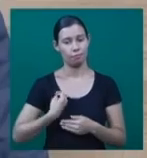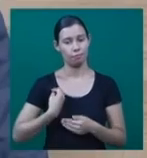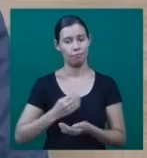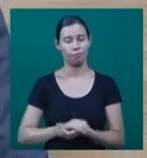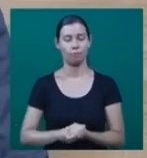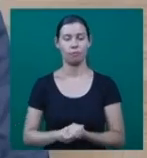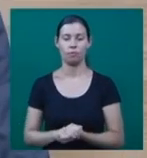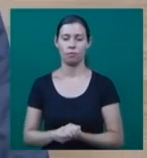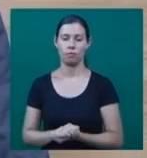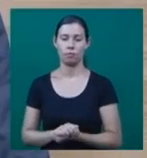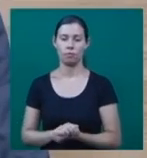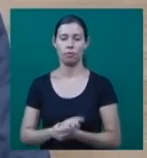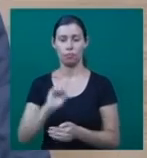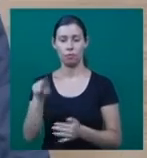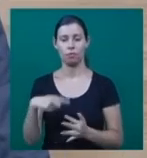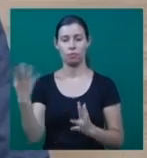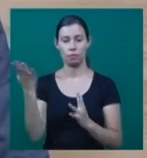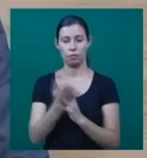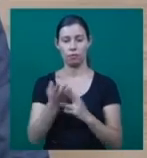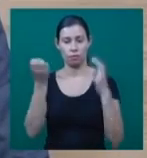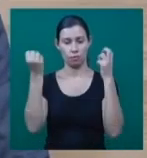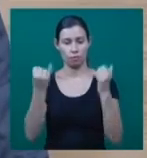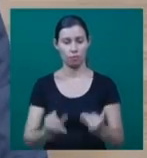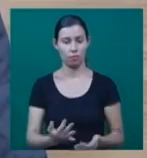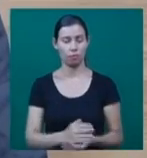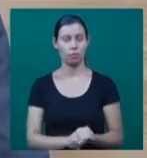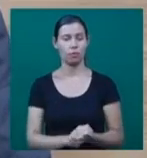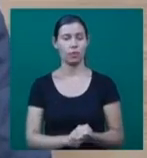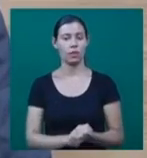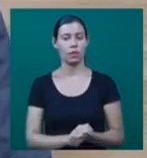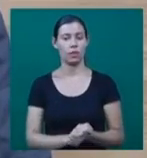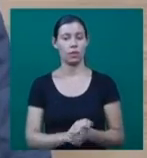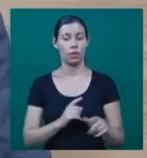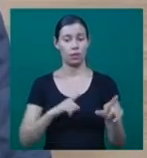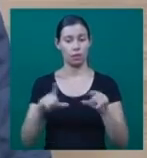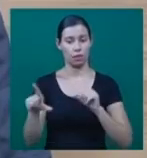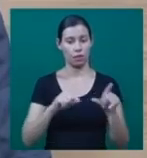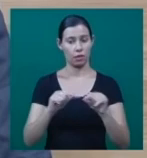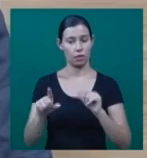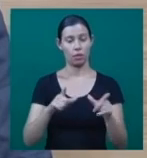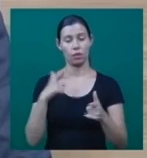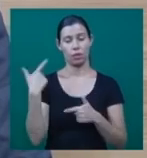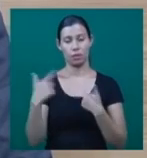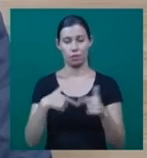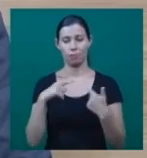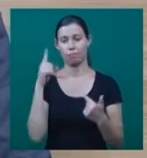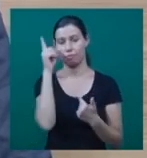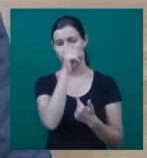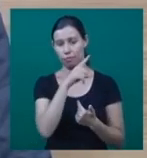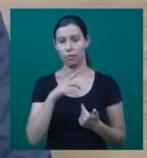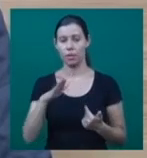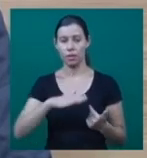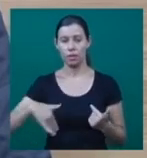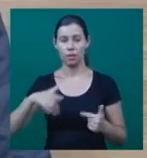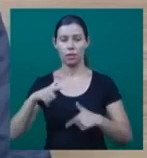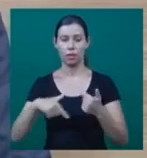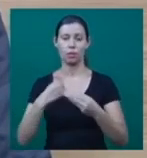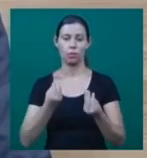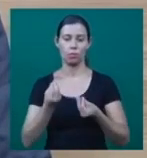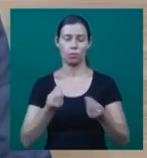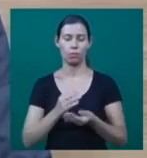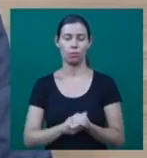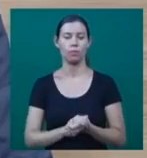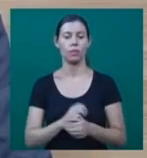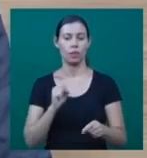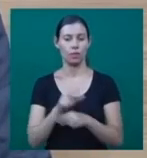Muito obrigado. E depois do intervalo, aqui no TV Notícias, a difícil escolha do futuro profissional e a realidade de mercado. Não perca também as